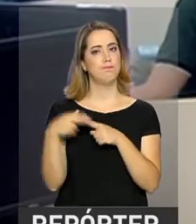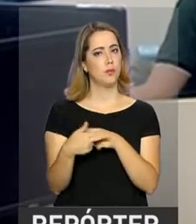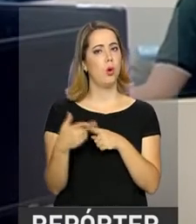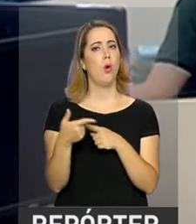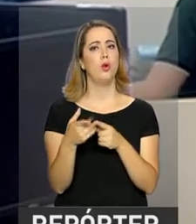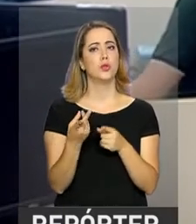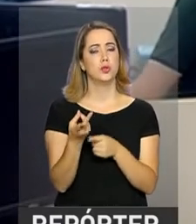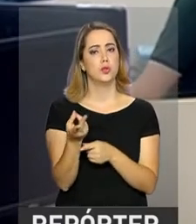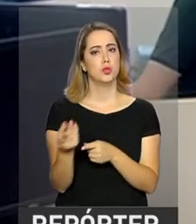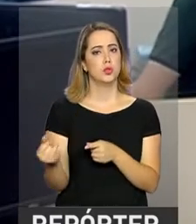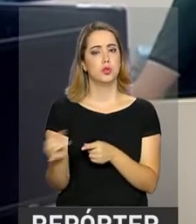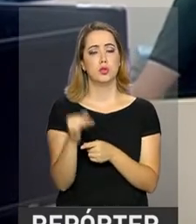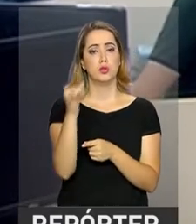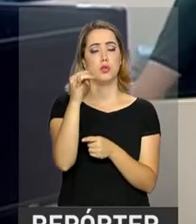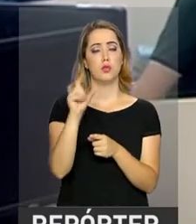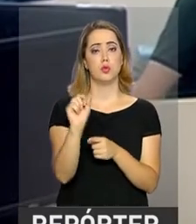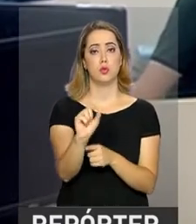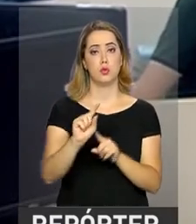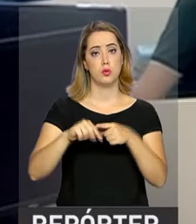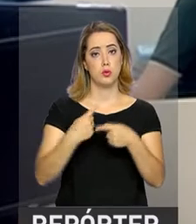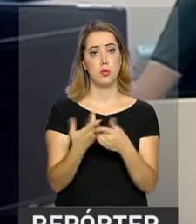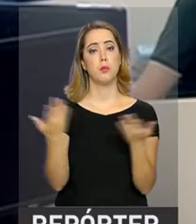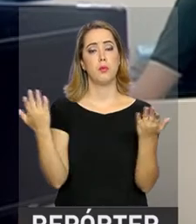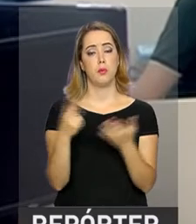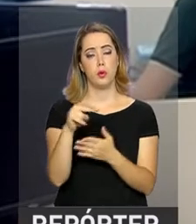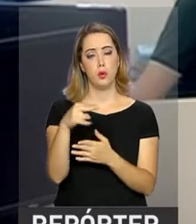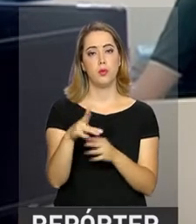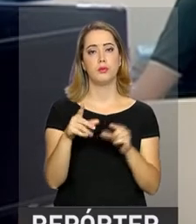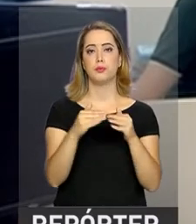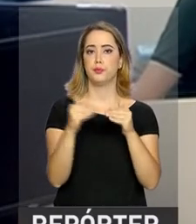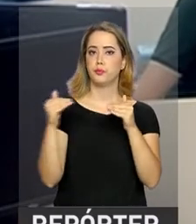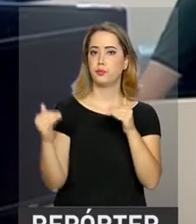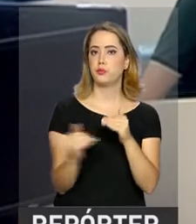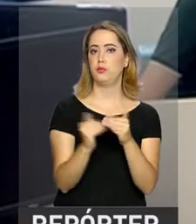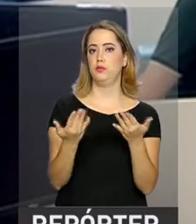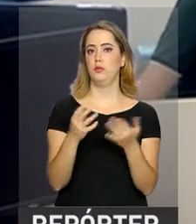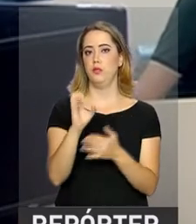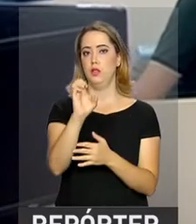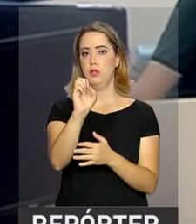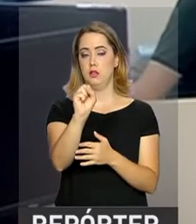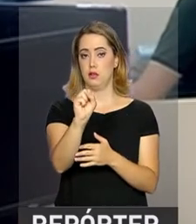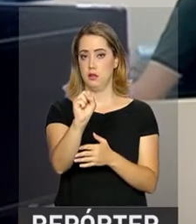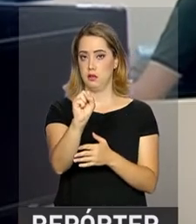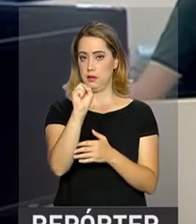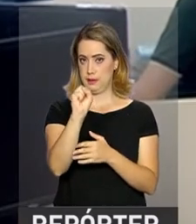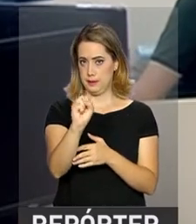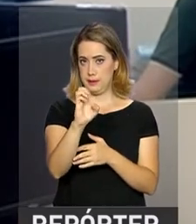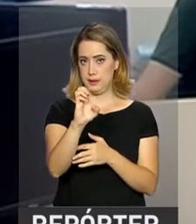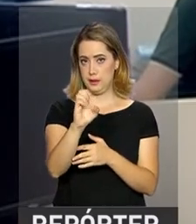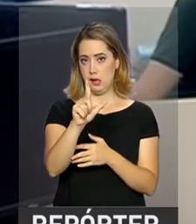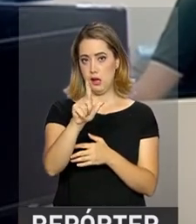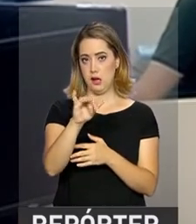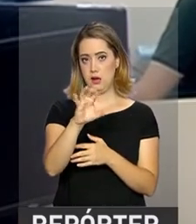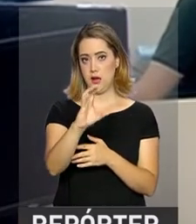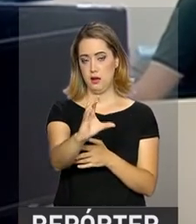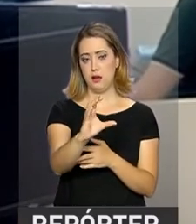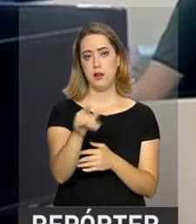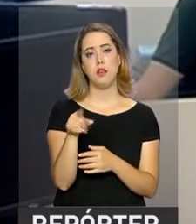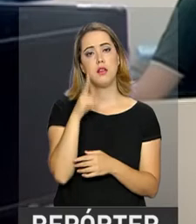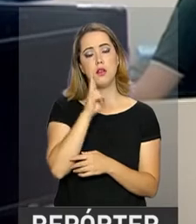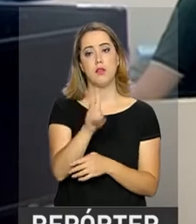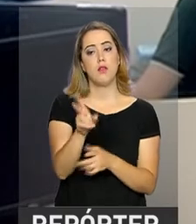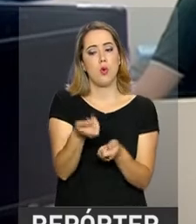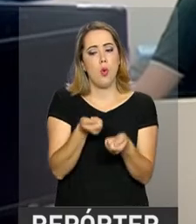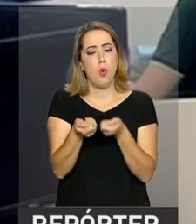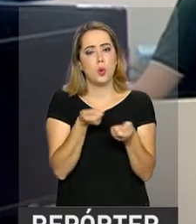e em novembro houve uma nova redução a selic é o principal mecanismo usado pelo banco central para frear